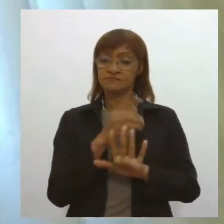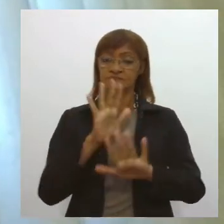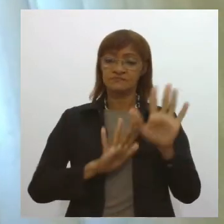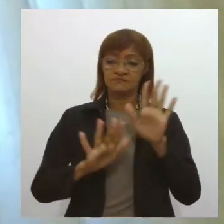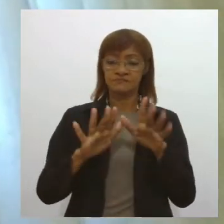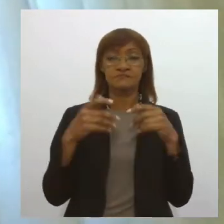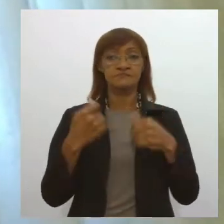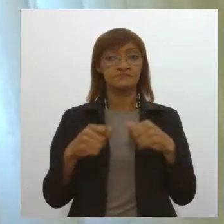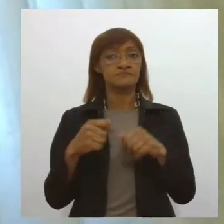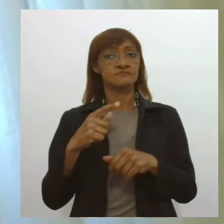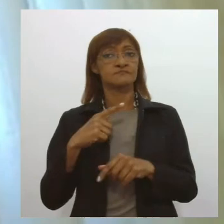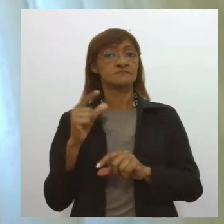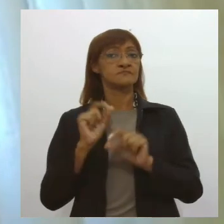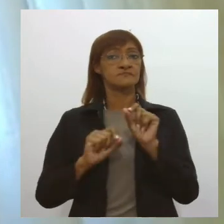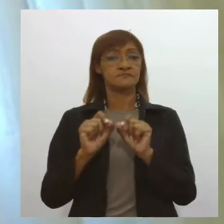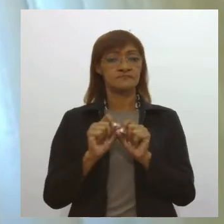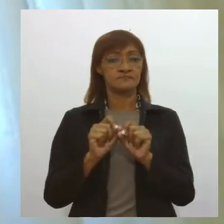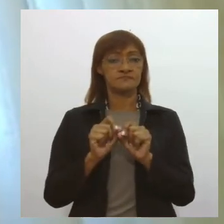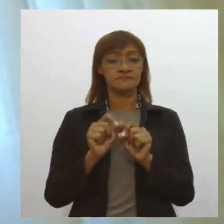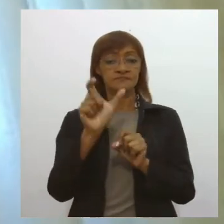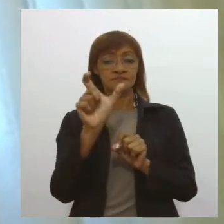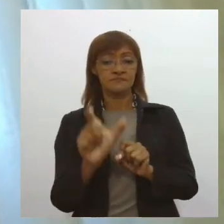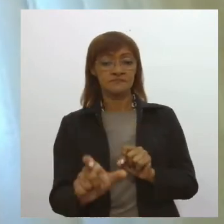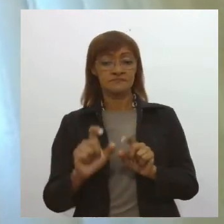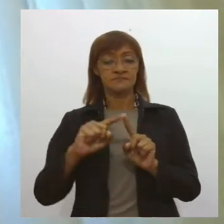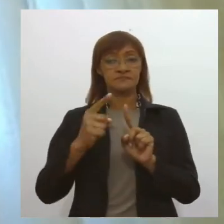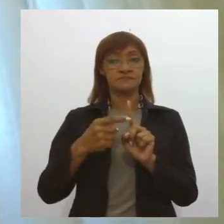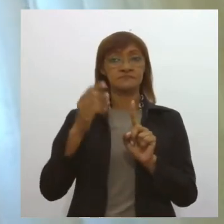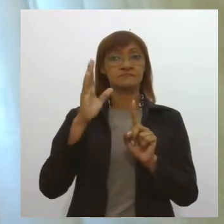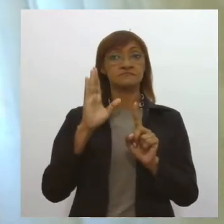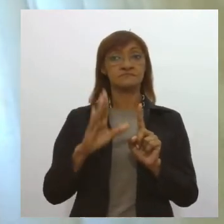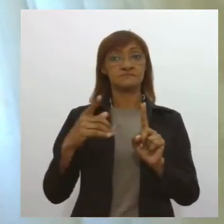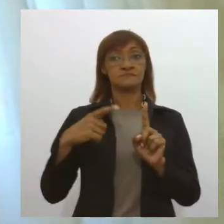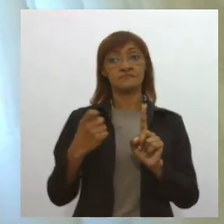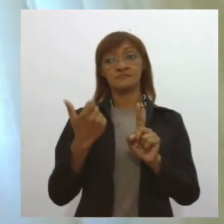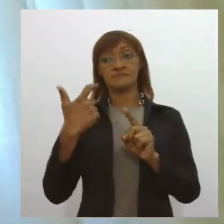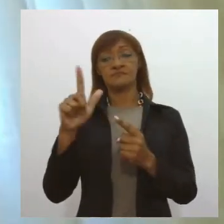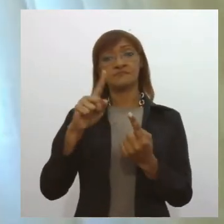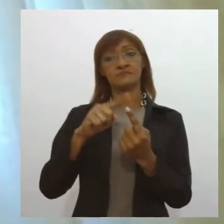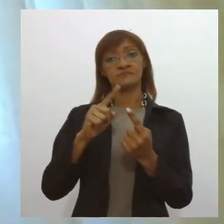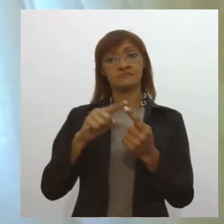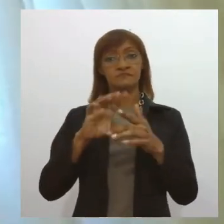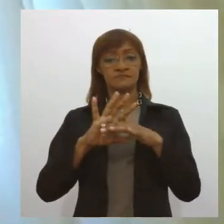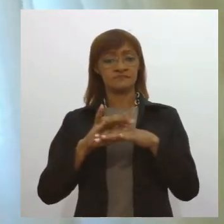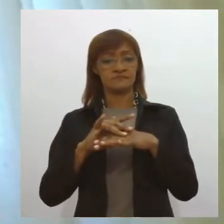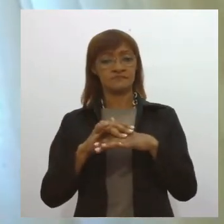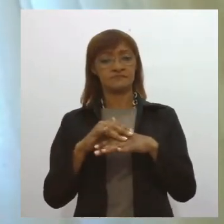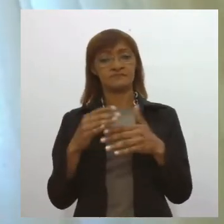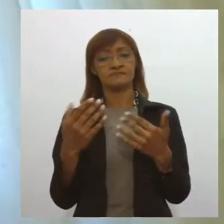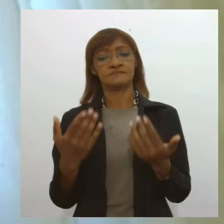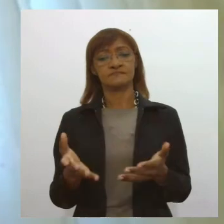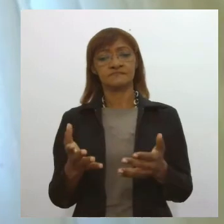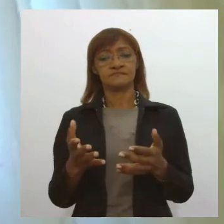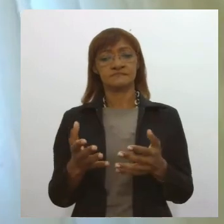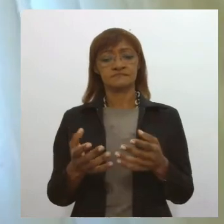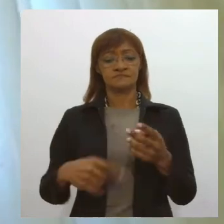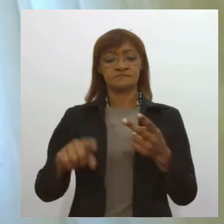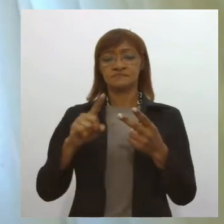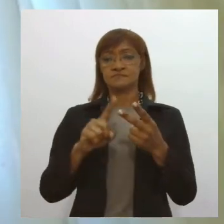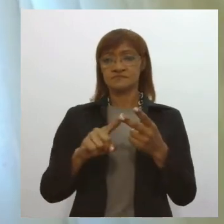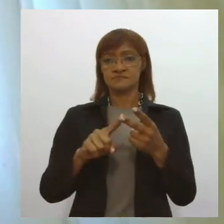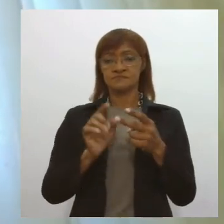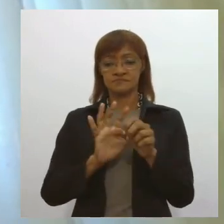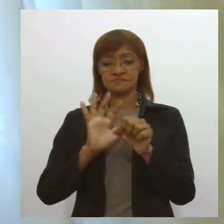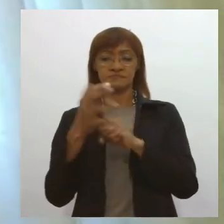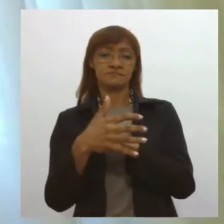é se essa paciente ela já tá vitimada por alguma complicação. Então, se ela tem Covid e que, vamos